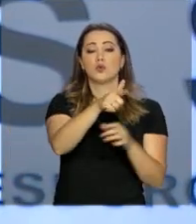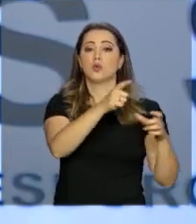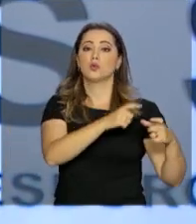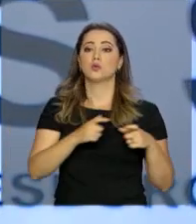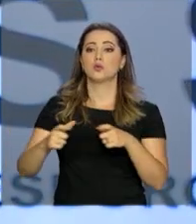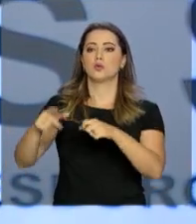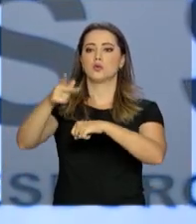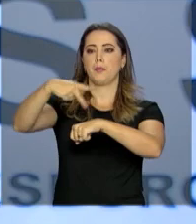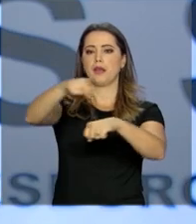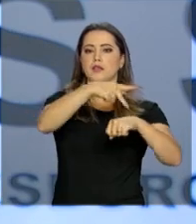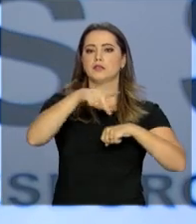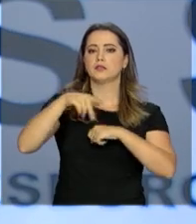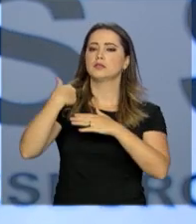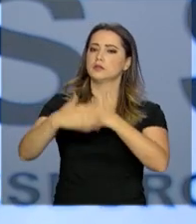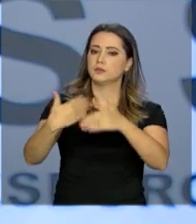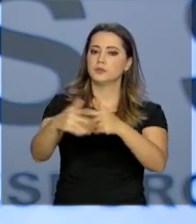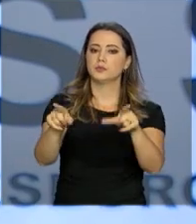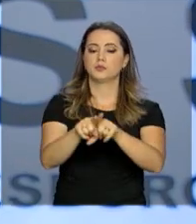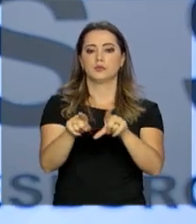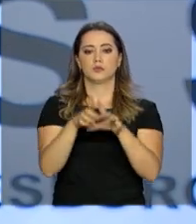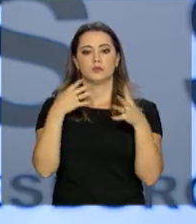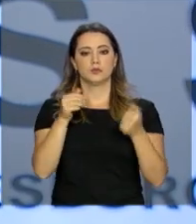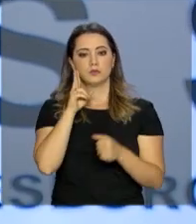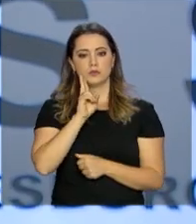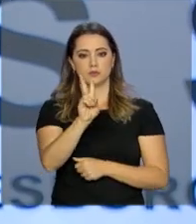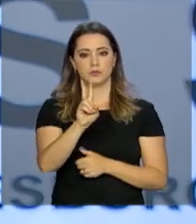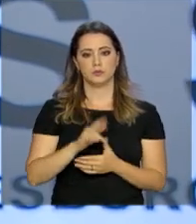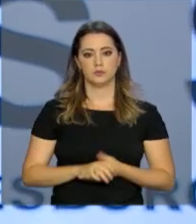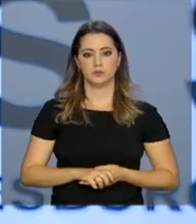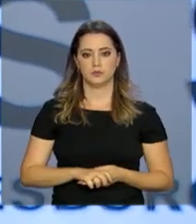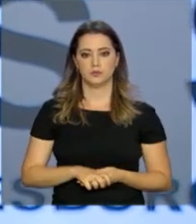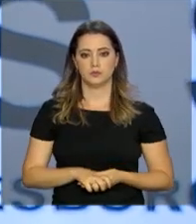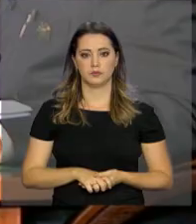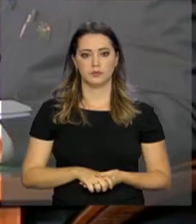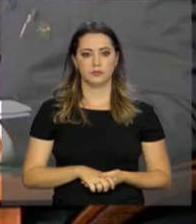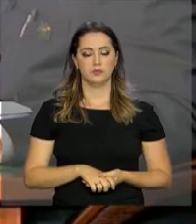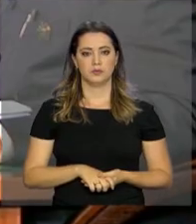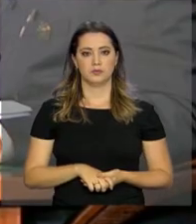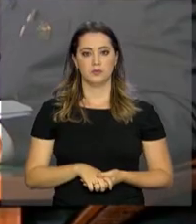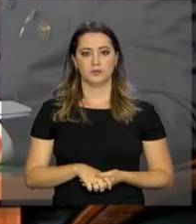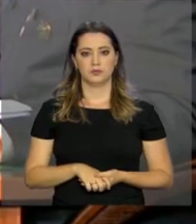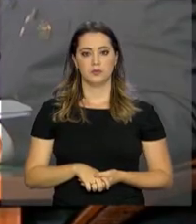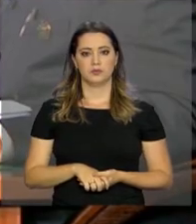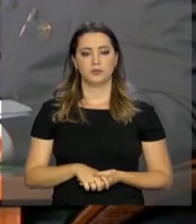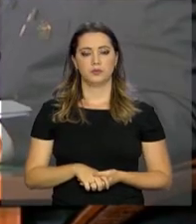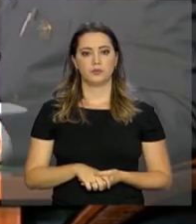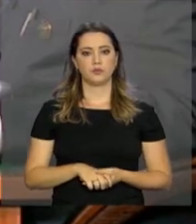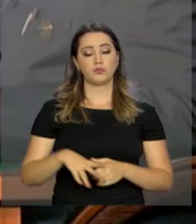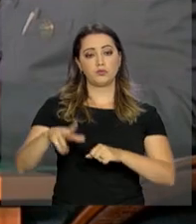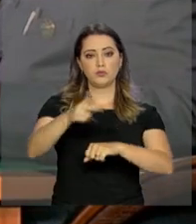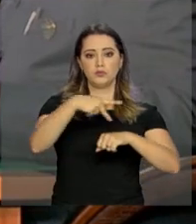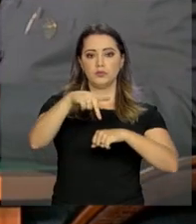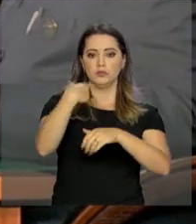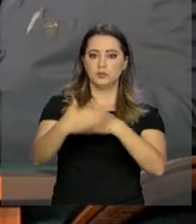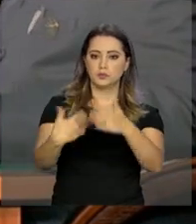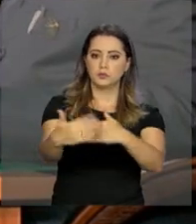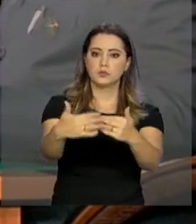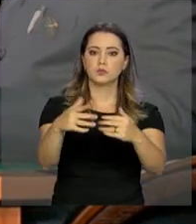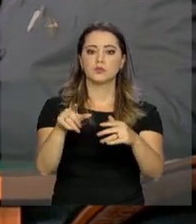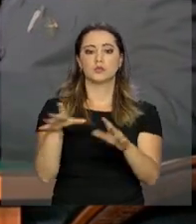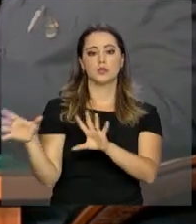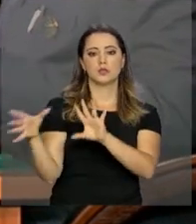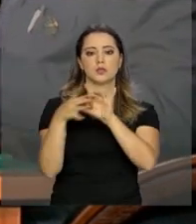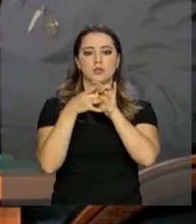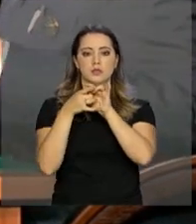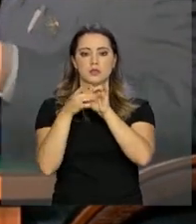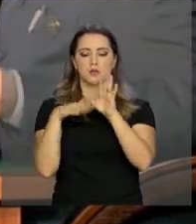países em desenvolvimento vamos ver agora como foi na reportagem países em desenvolvimento que se